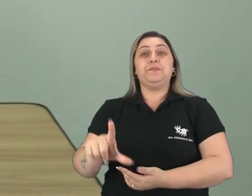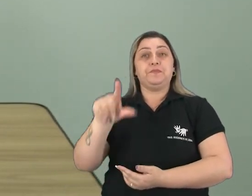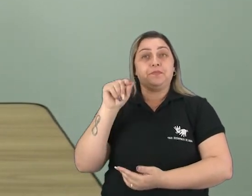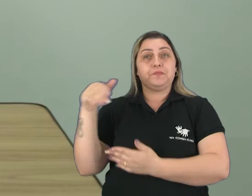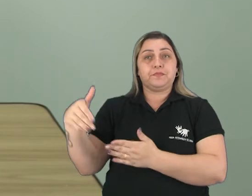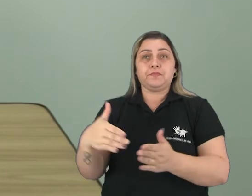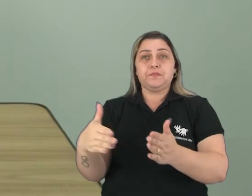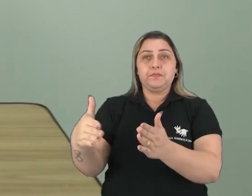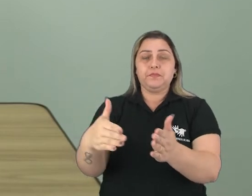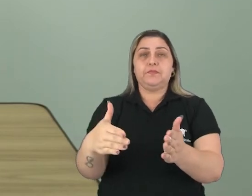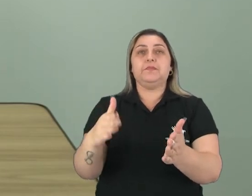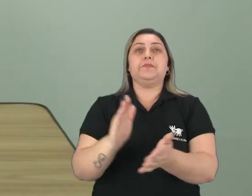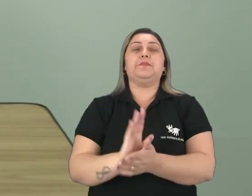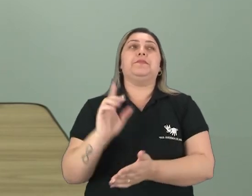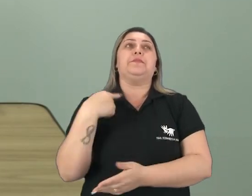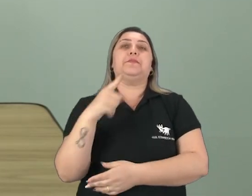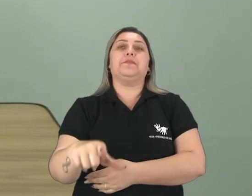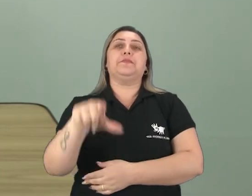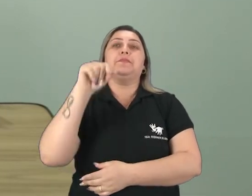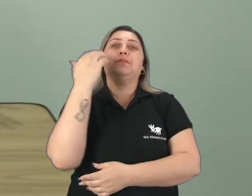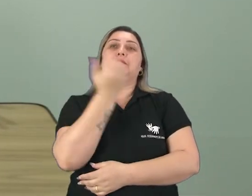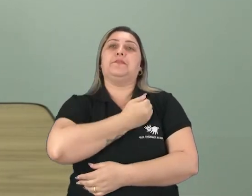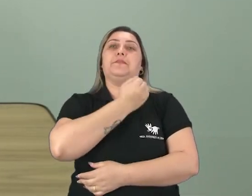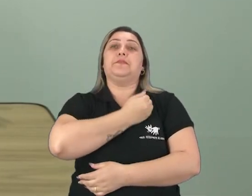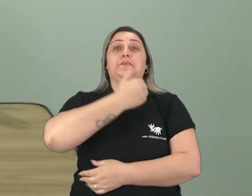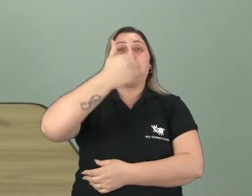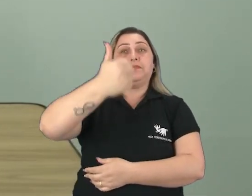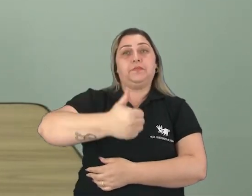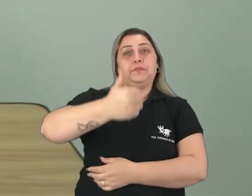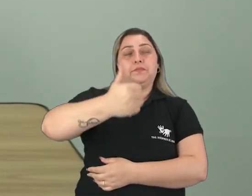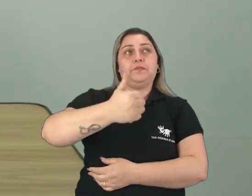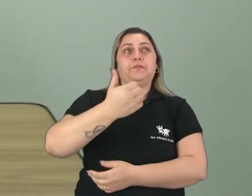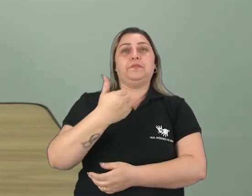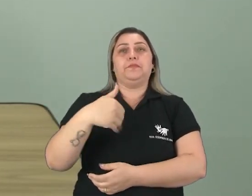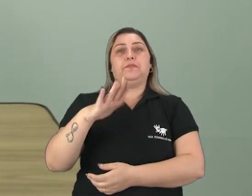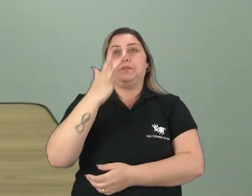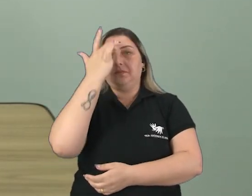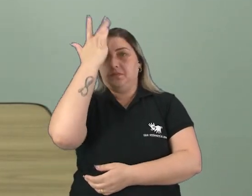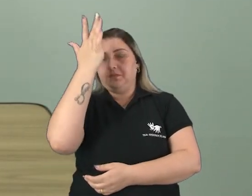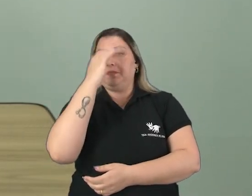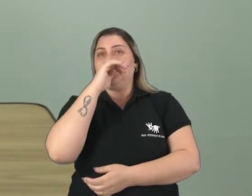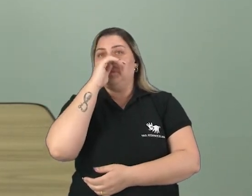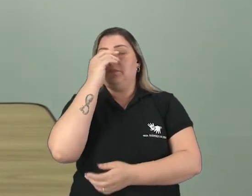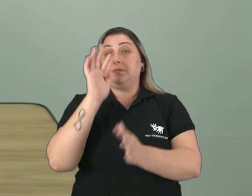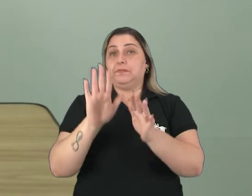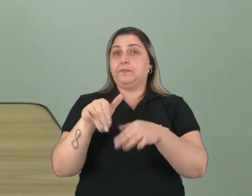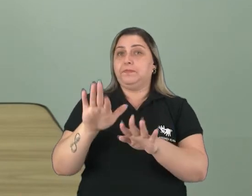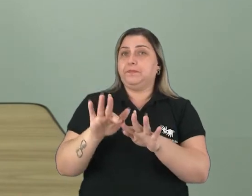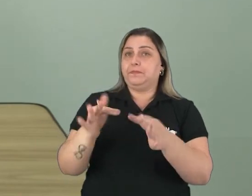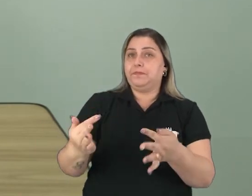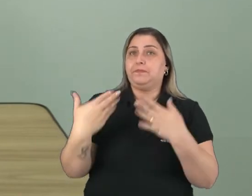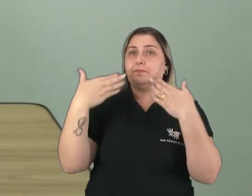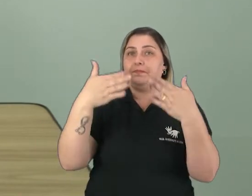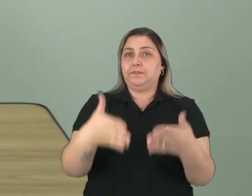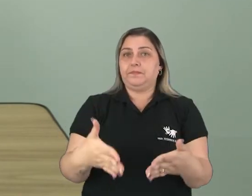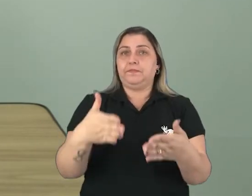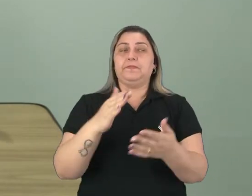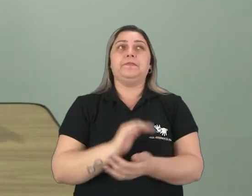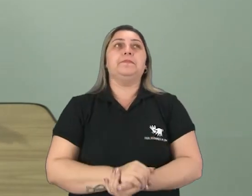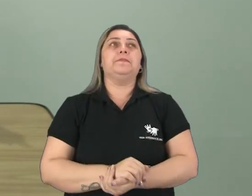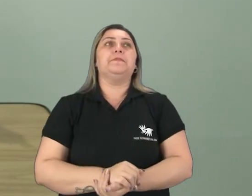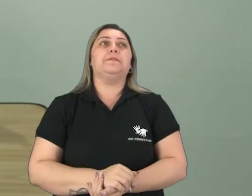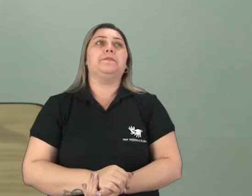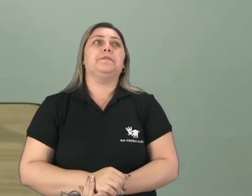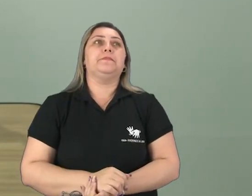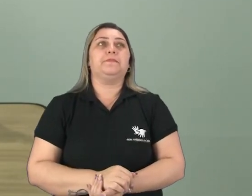caminhos, provavelmente nós escolheríamos o caminho que é mais fácil, que é mais simples de chegar.